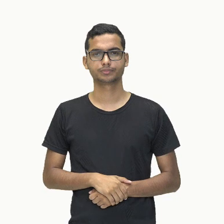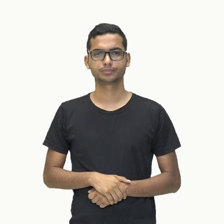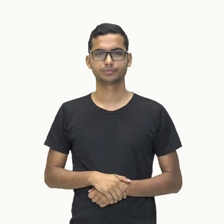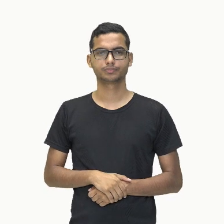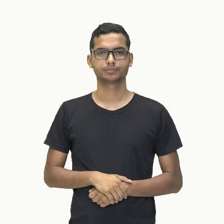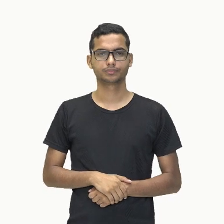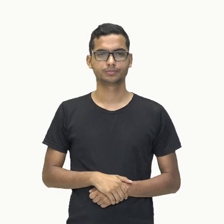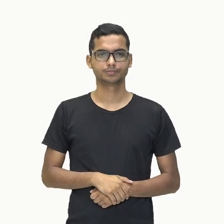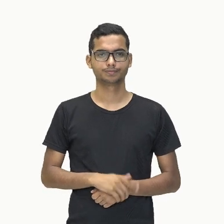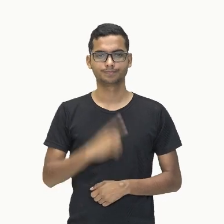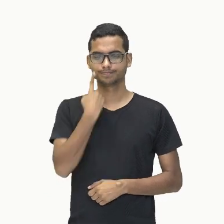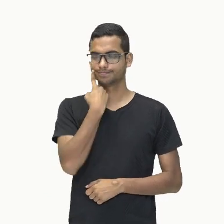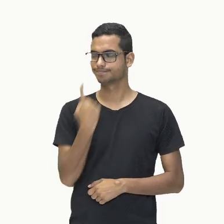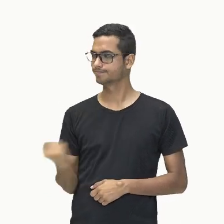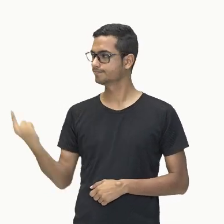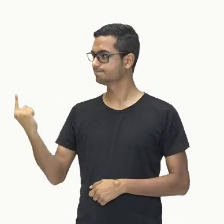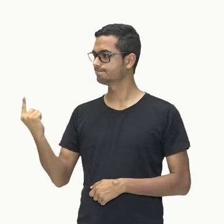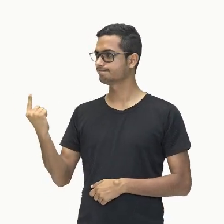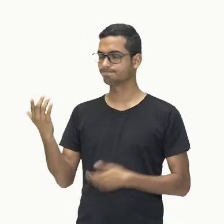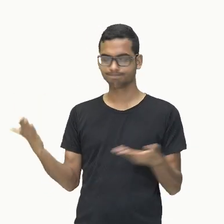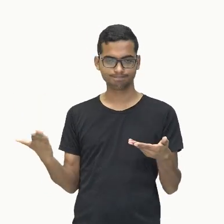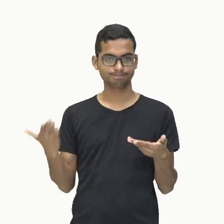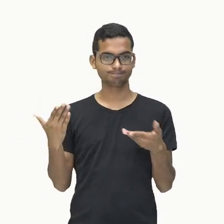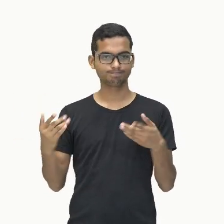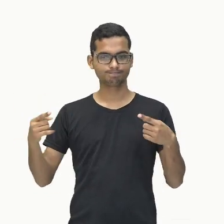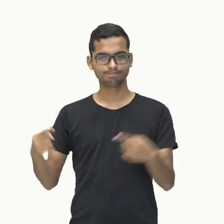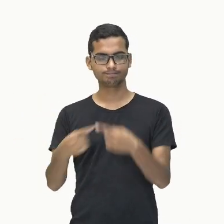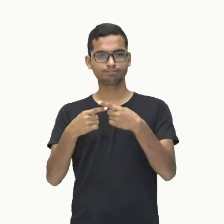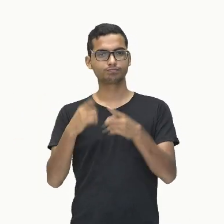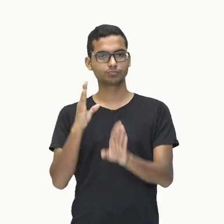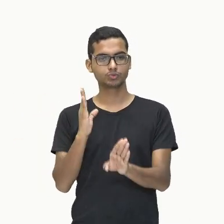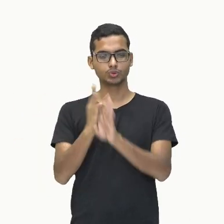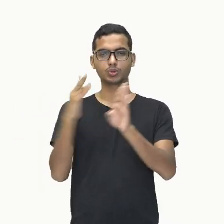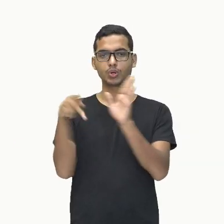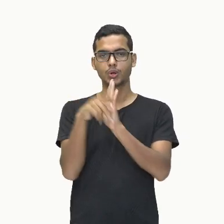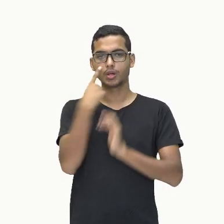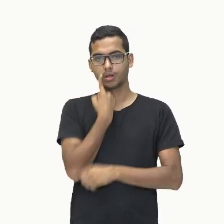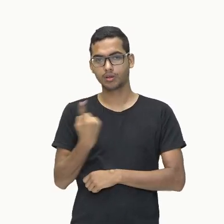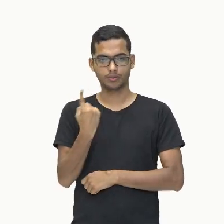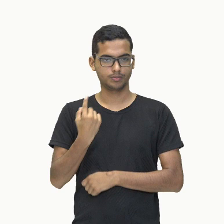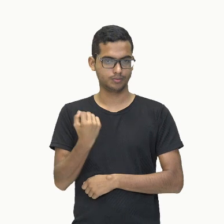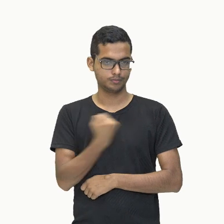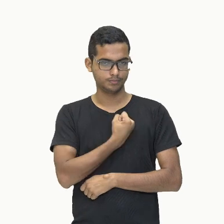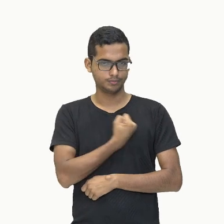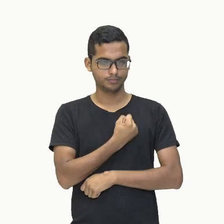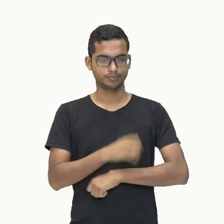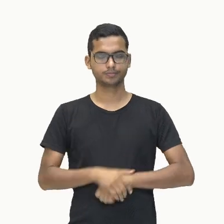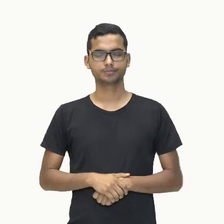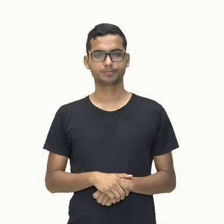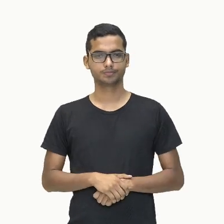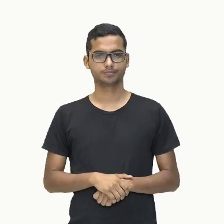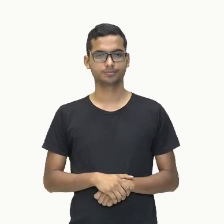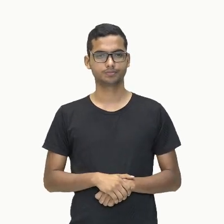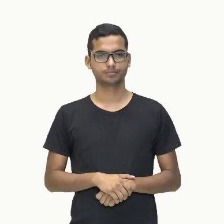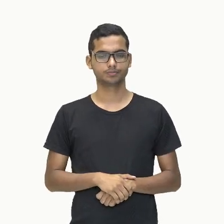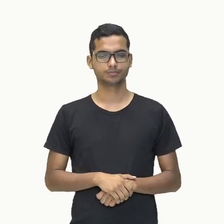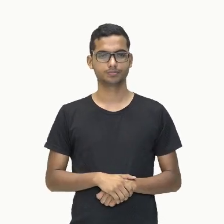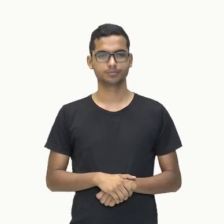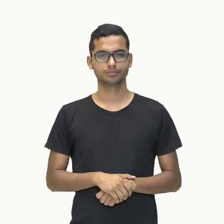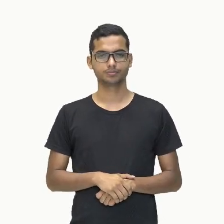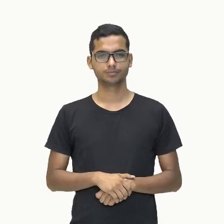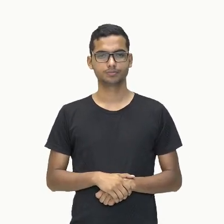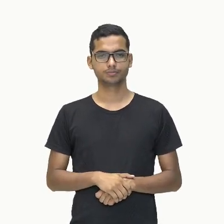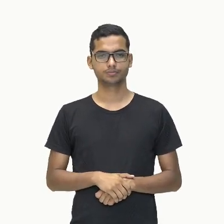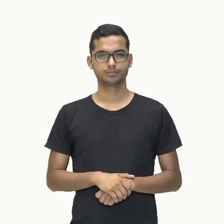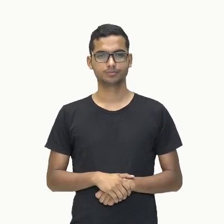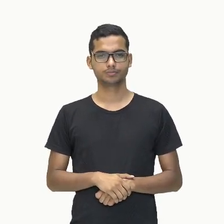juntos identificar esses elementos, tá bom? Então, olha só, eu vou voltar aqui só para a gente lembrar, ó. A nossa